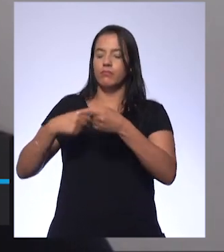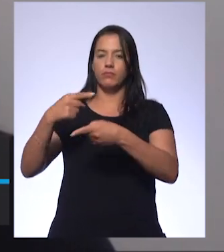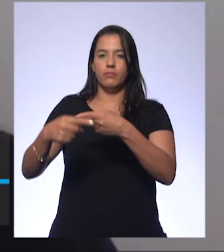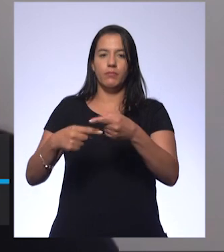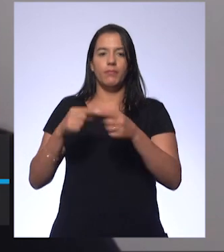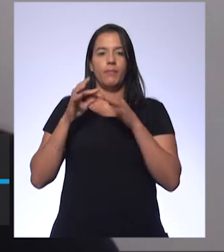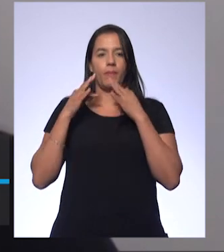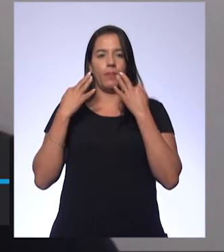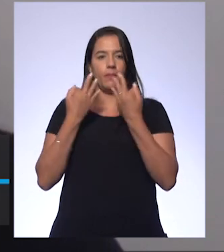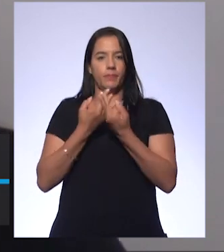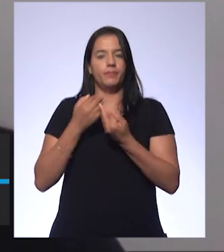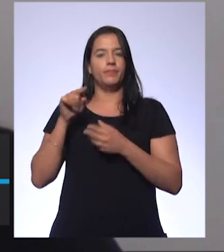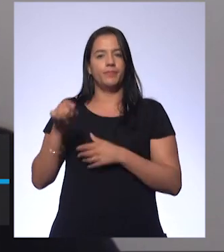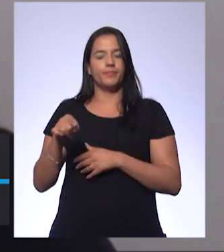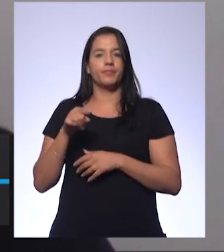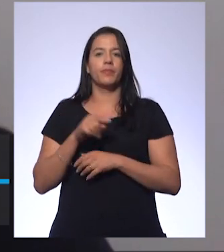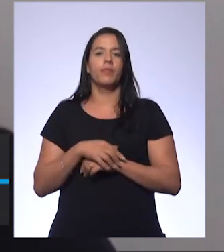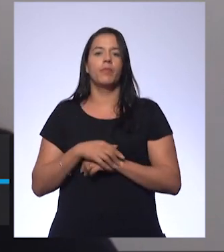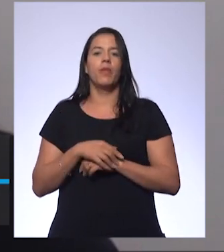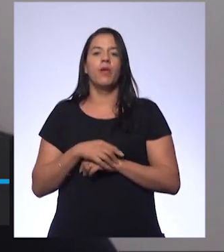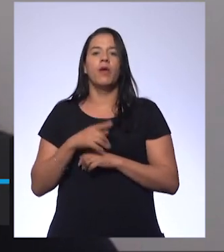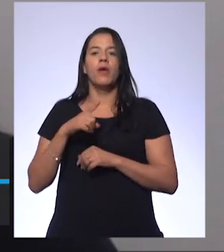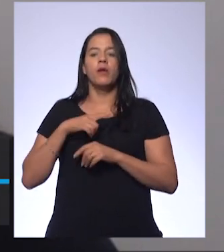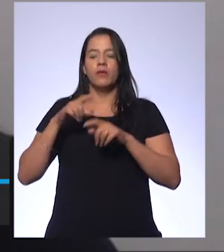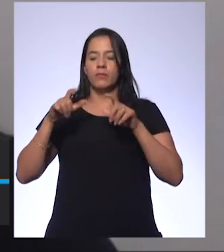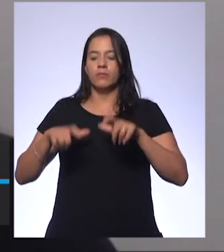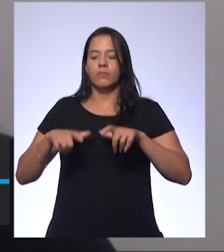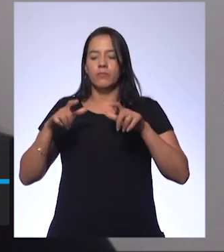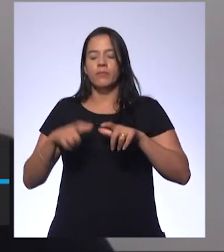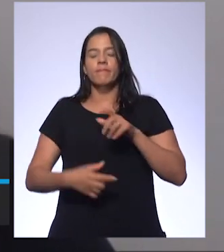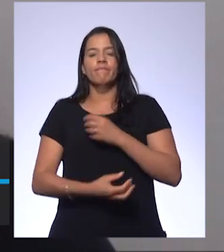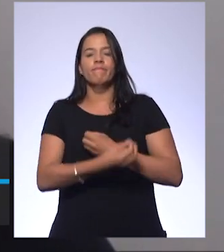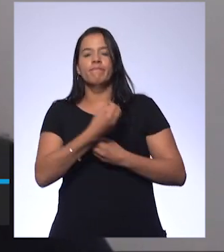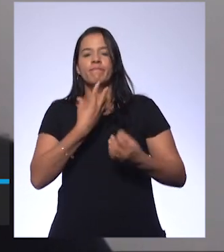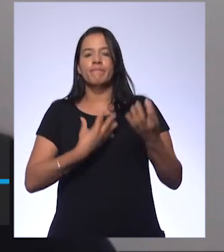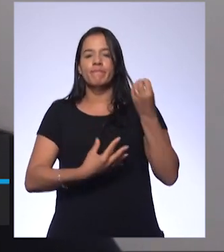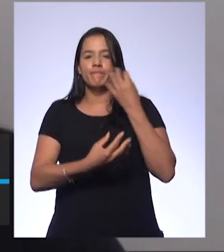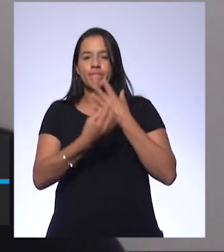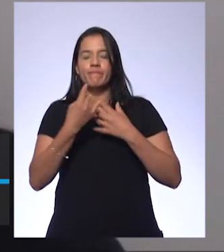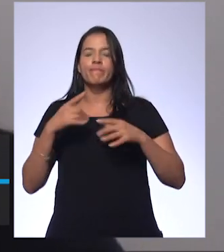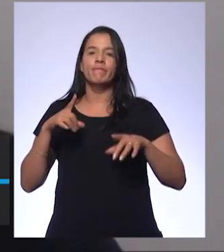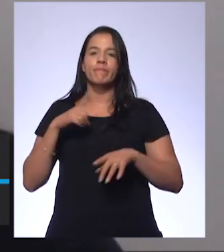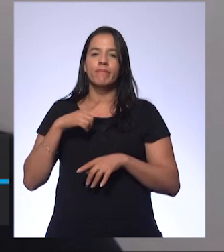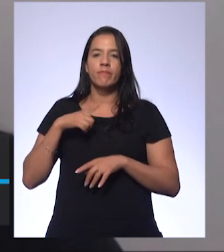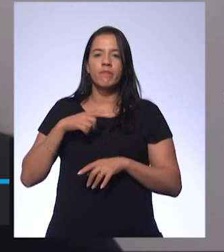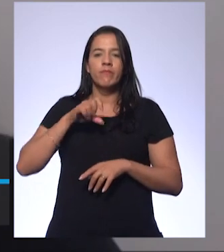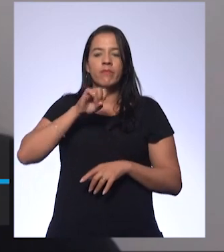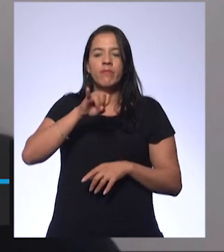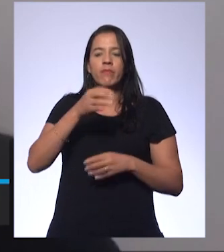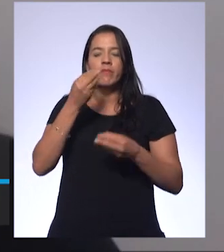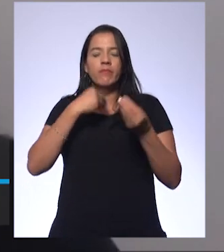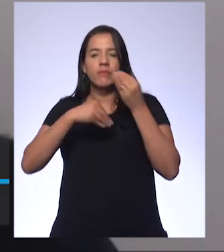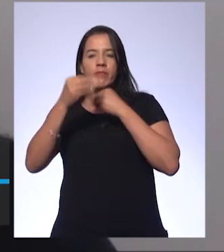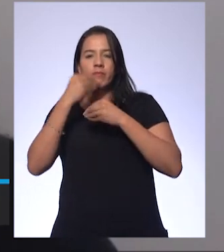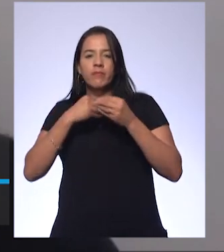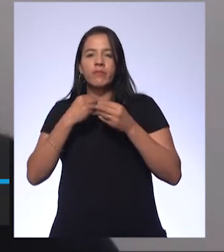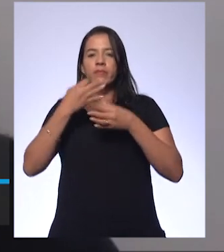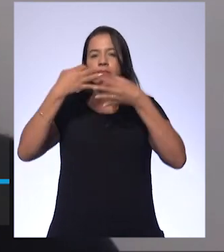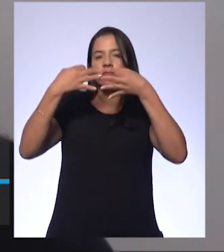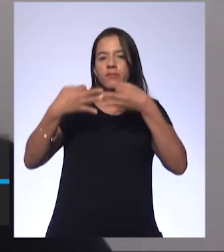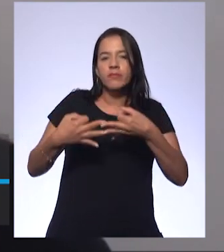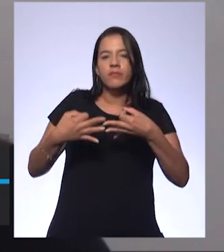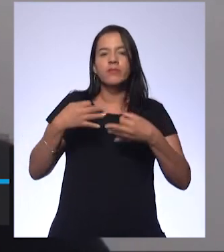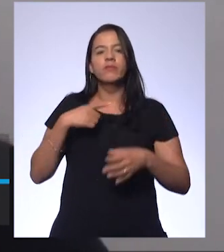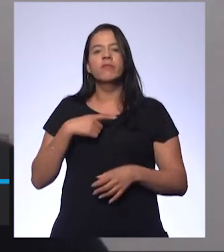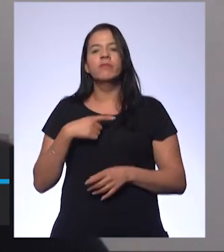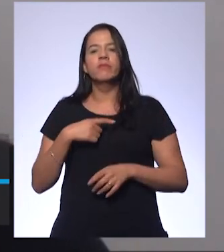do genótipo lá, mas o ambiente também influencia. Então, por exemplo, se você se alimenta de forma adequada, se você dorme a